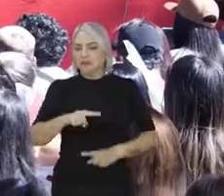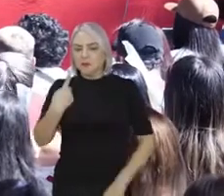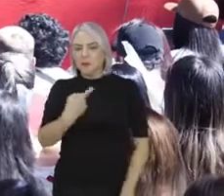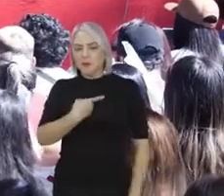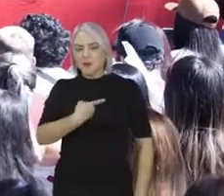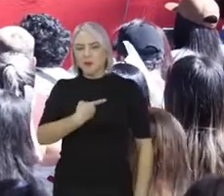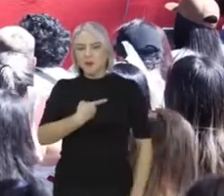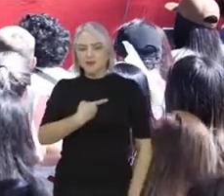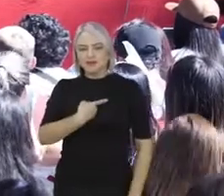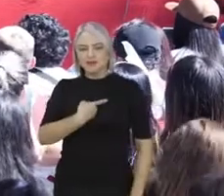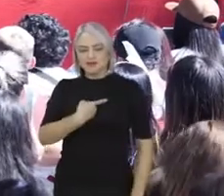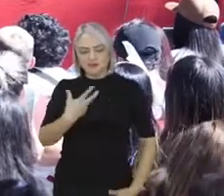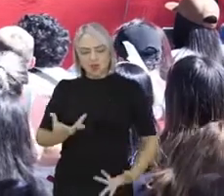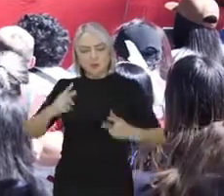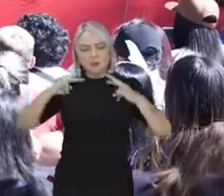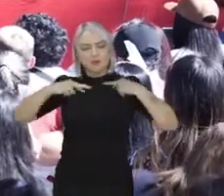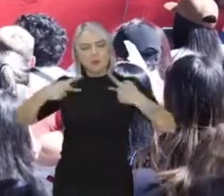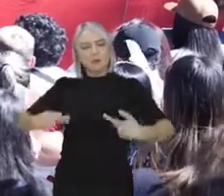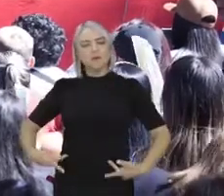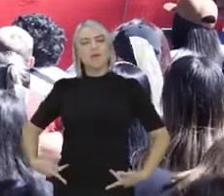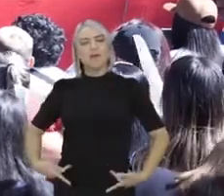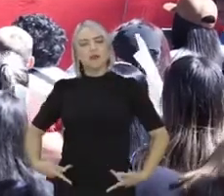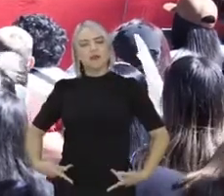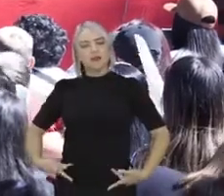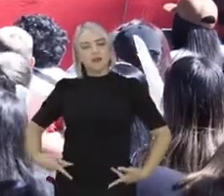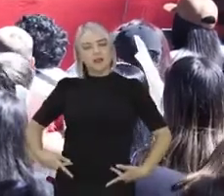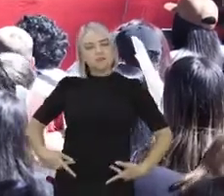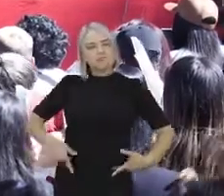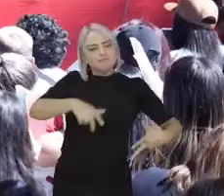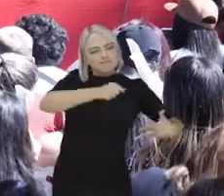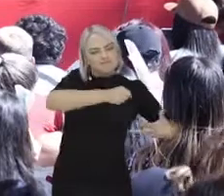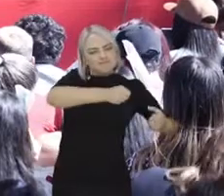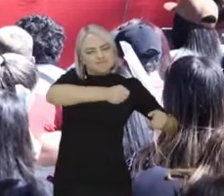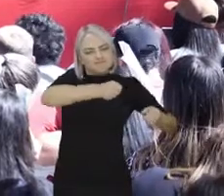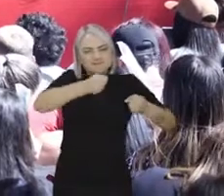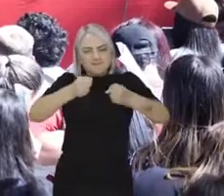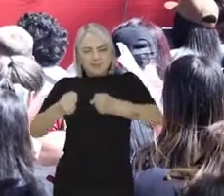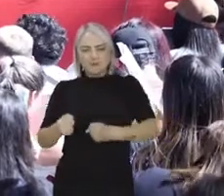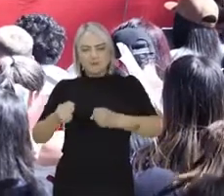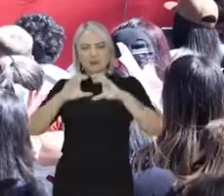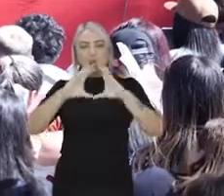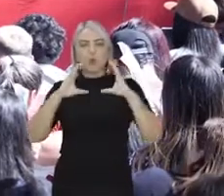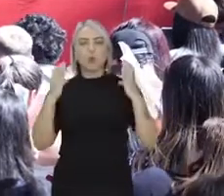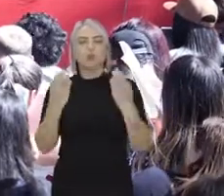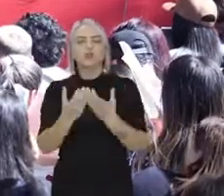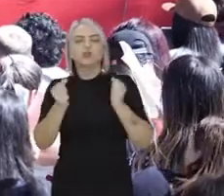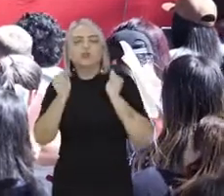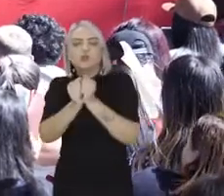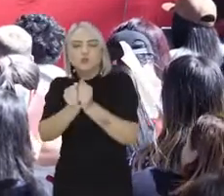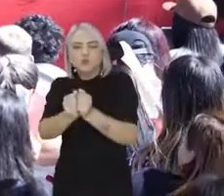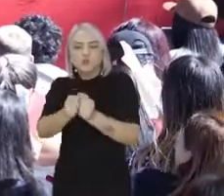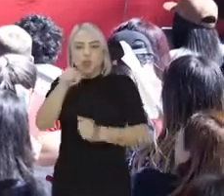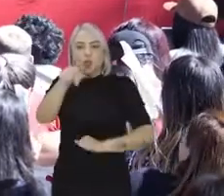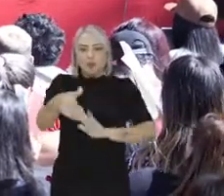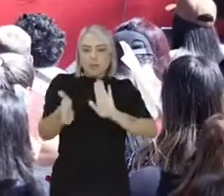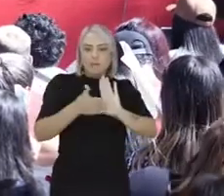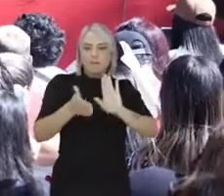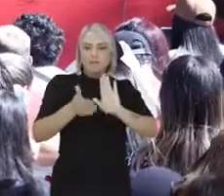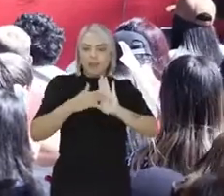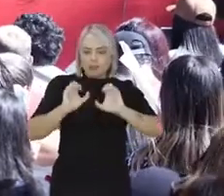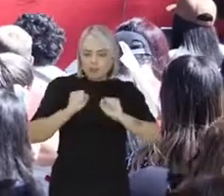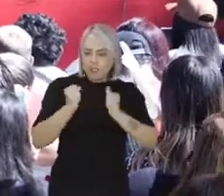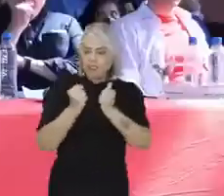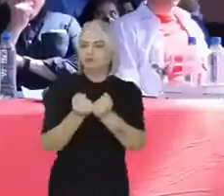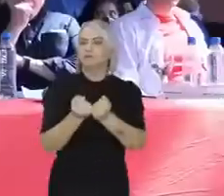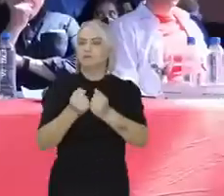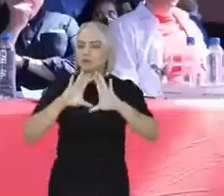seres humanos empoderados coletivamente. Porque aqui a pauta é coletiva desse povo. E eles